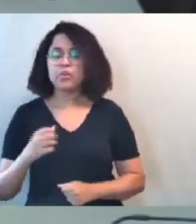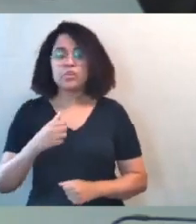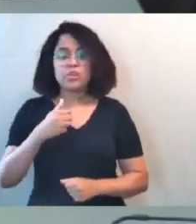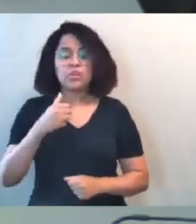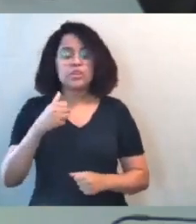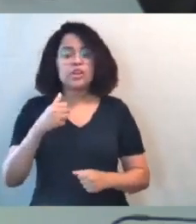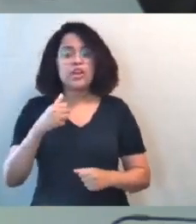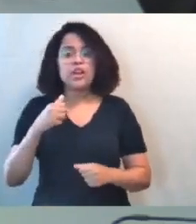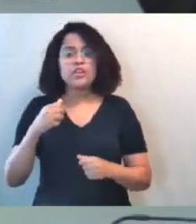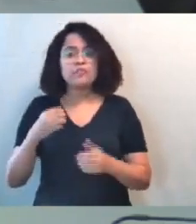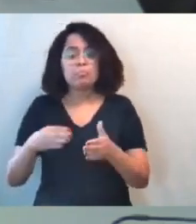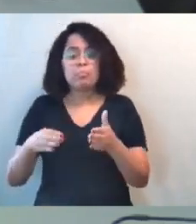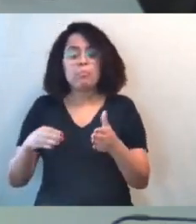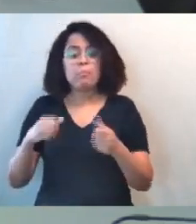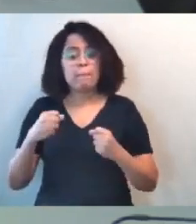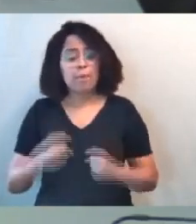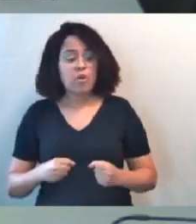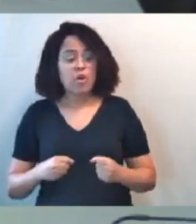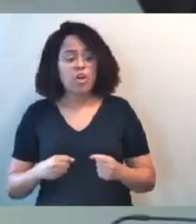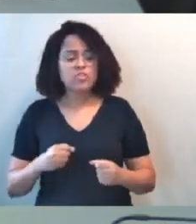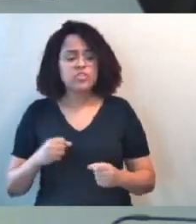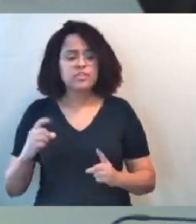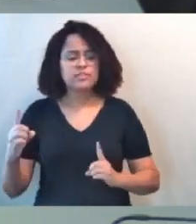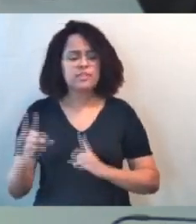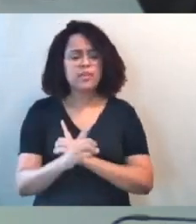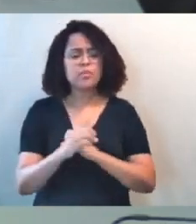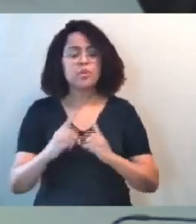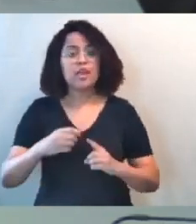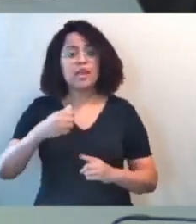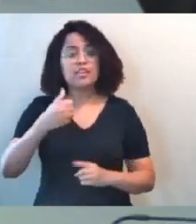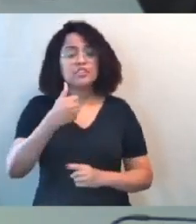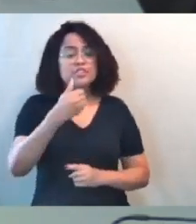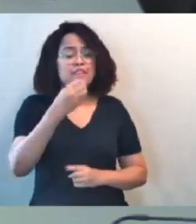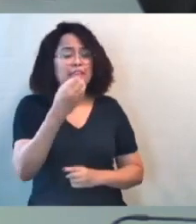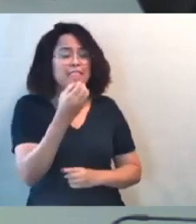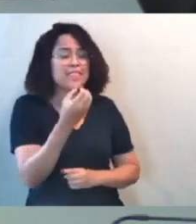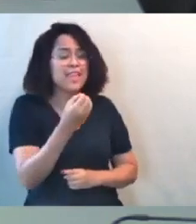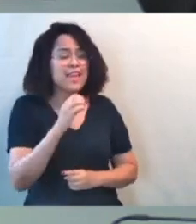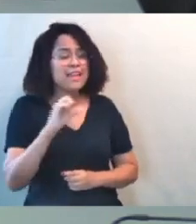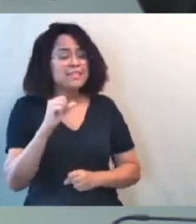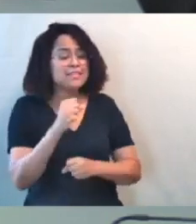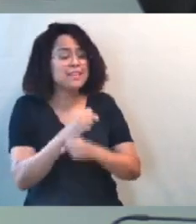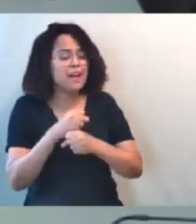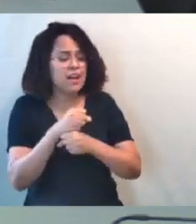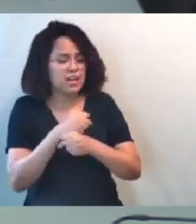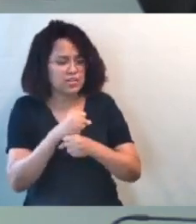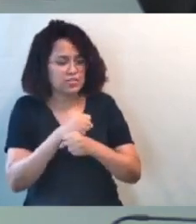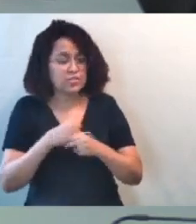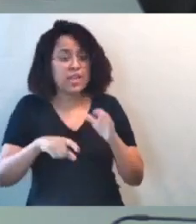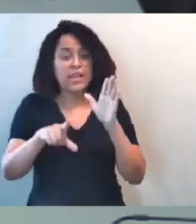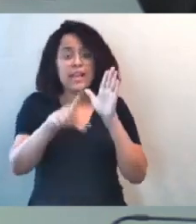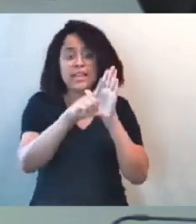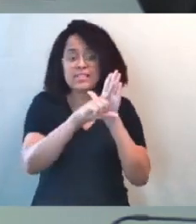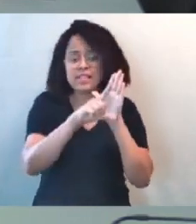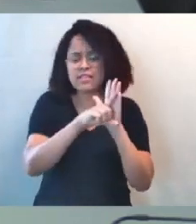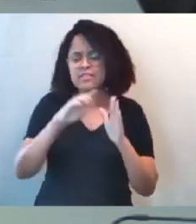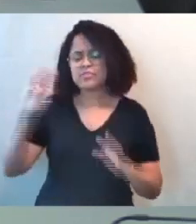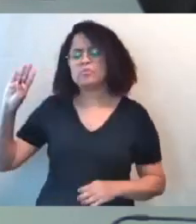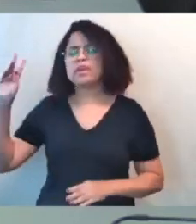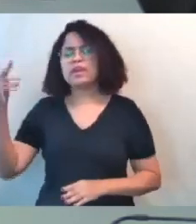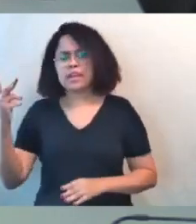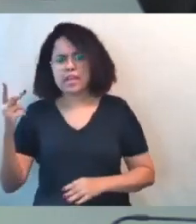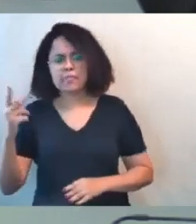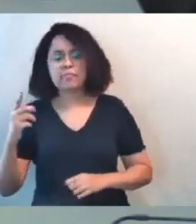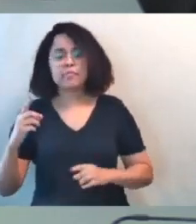anos de uma recente alteração feita pela SUMOB. A legislação de Belo Horizonte permite que os ônibus rodem com